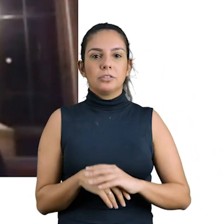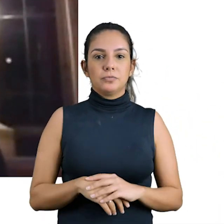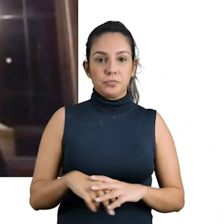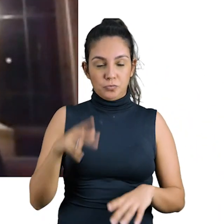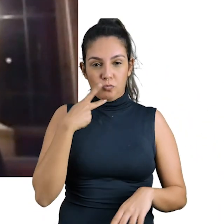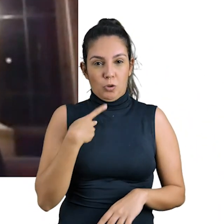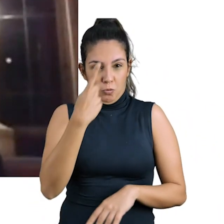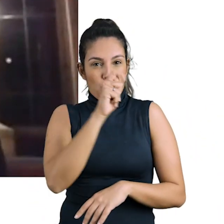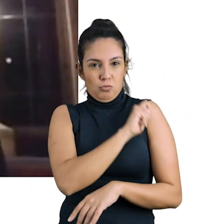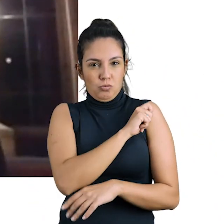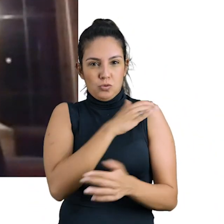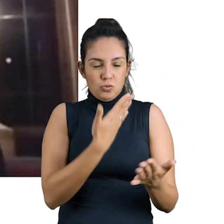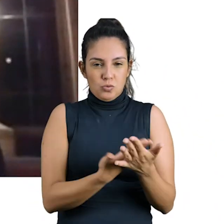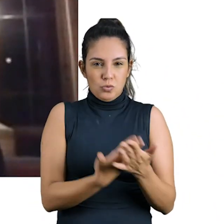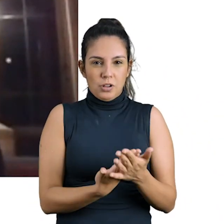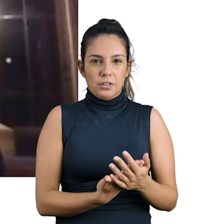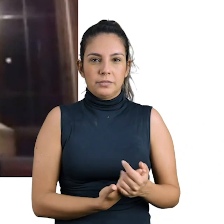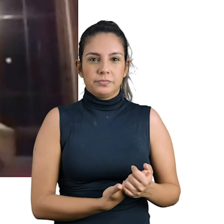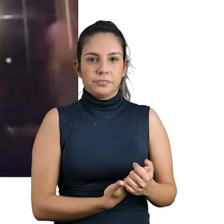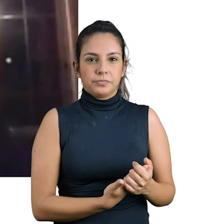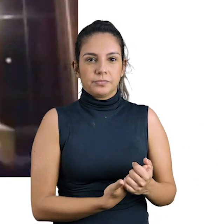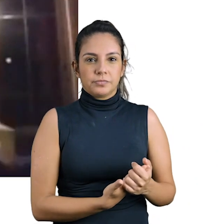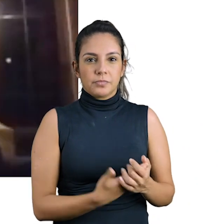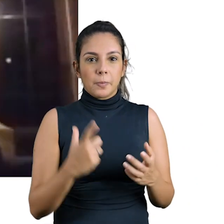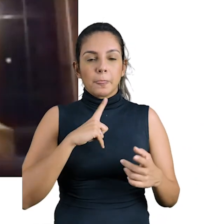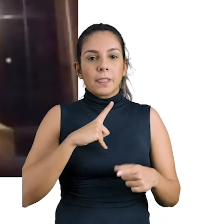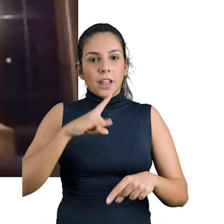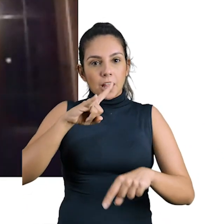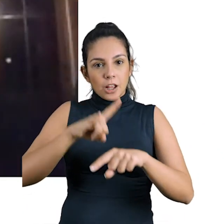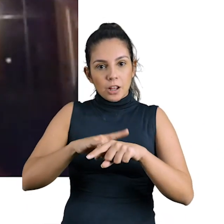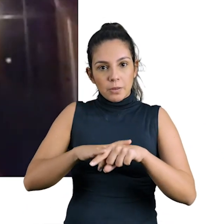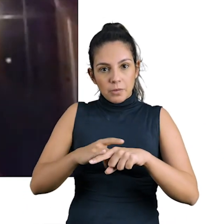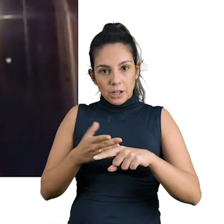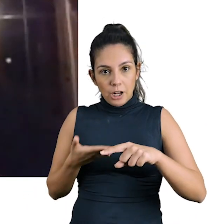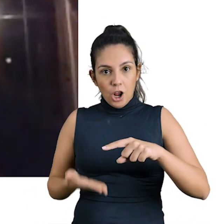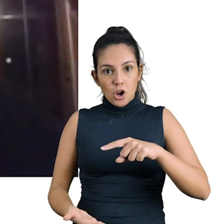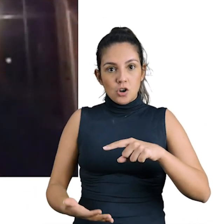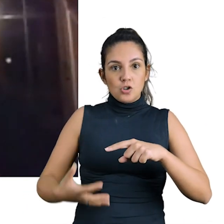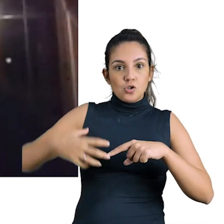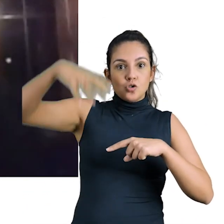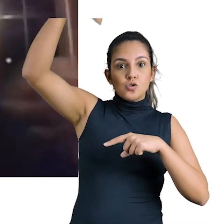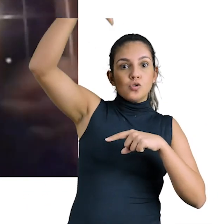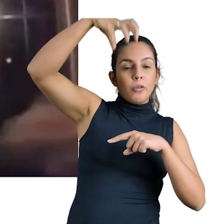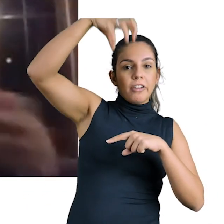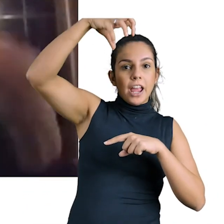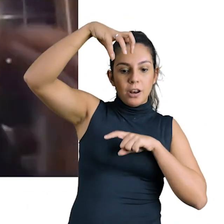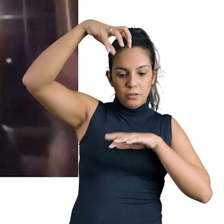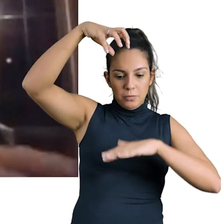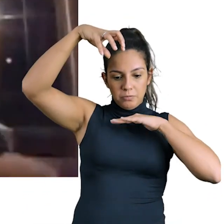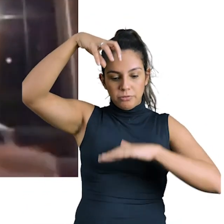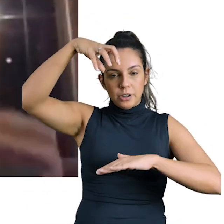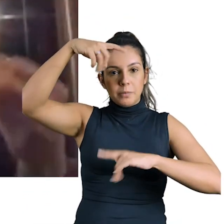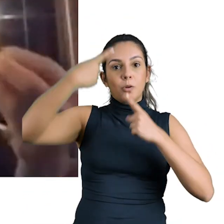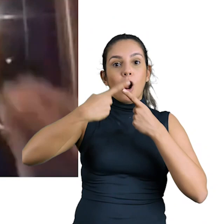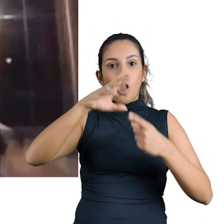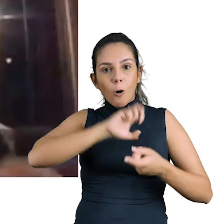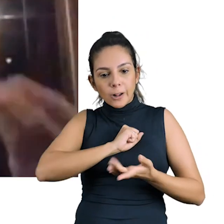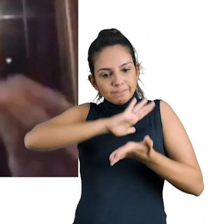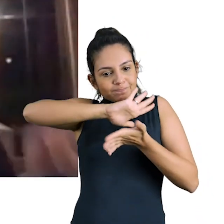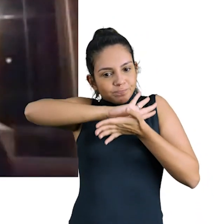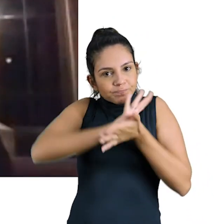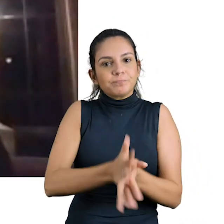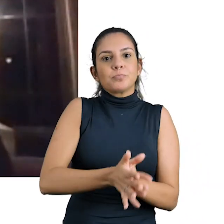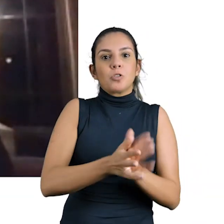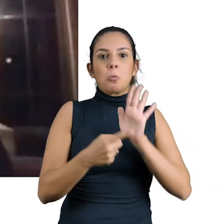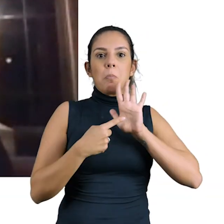meu estudou, muitas vezes você tem assentos de privada que ficam abaixo do chuveiro, que são estruturas de